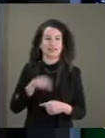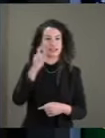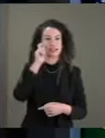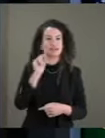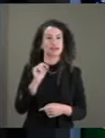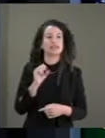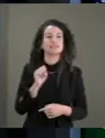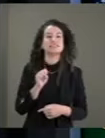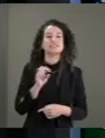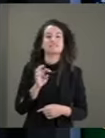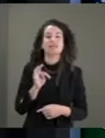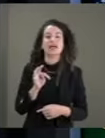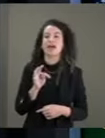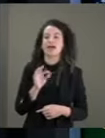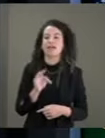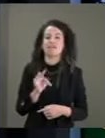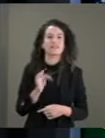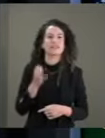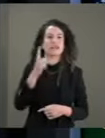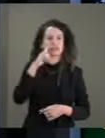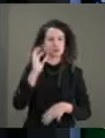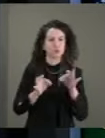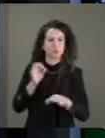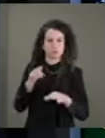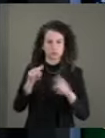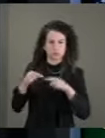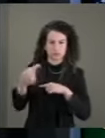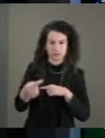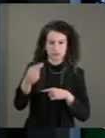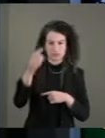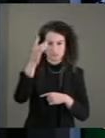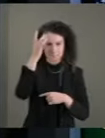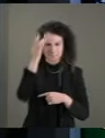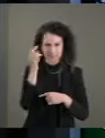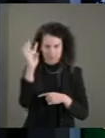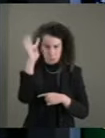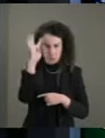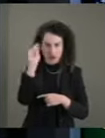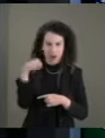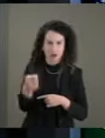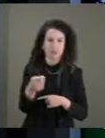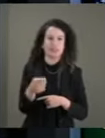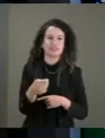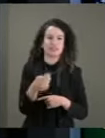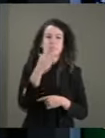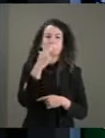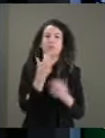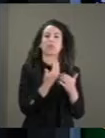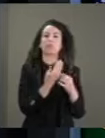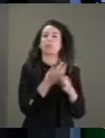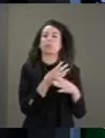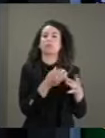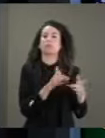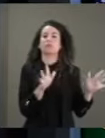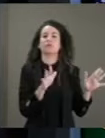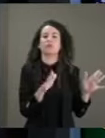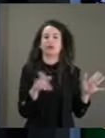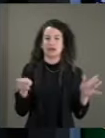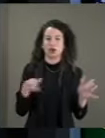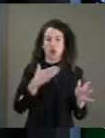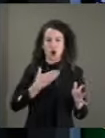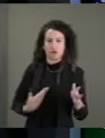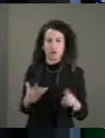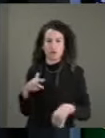querendo julgar depois da manhã, parece que abriu a porteira. Foi só esse governo assumir que abriu a porteira do